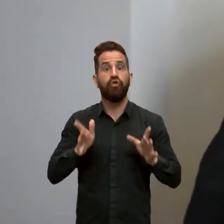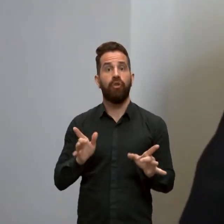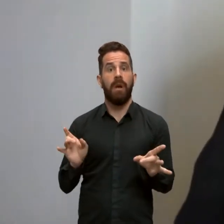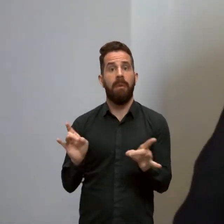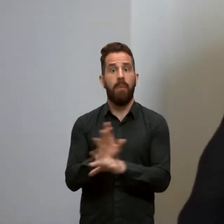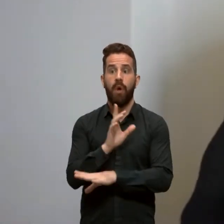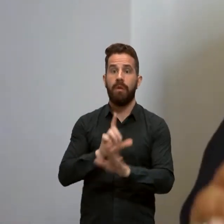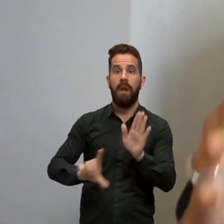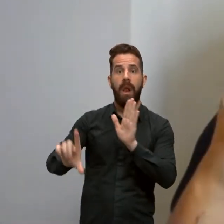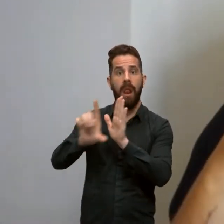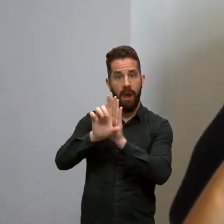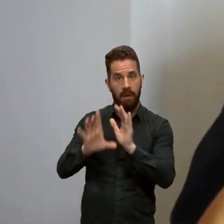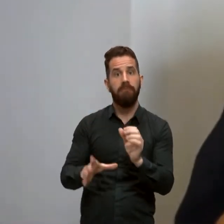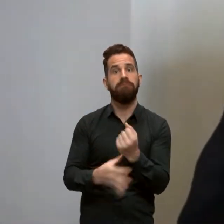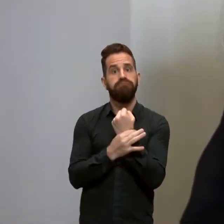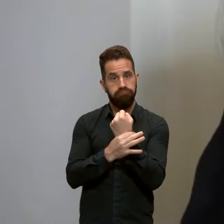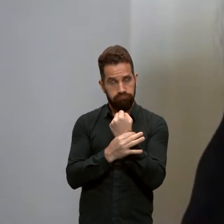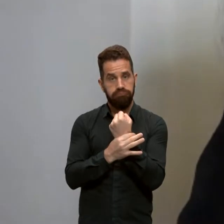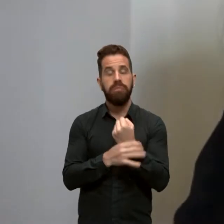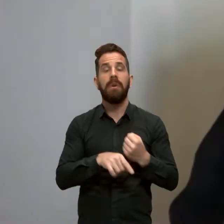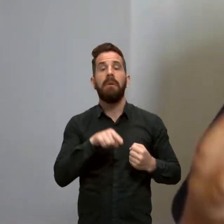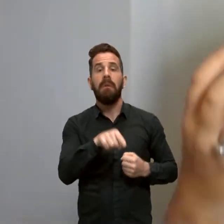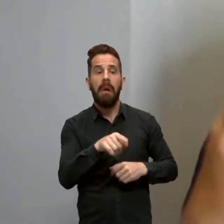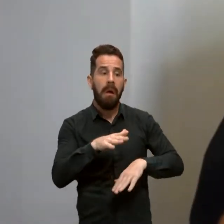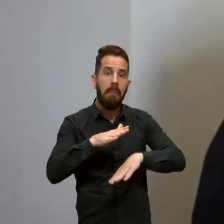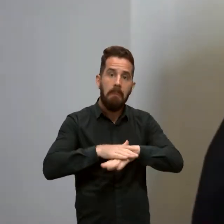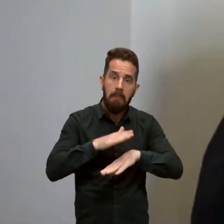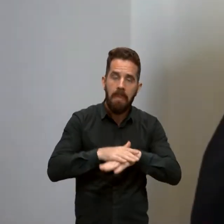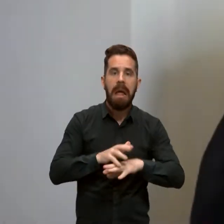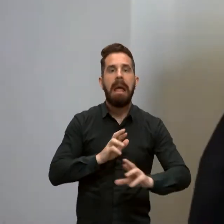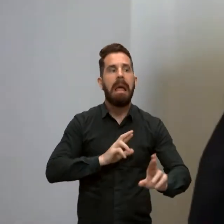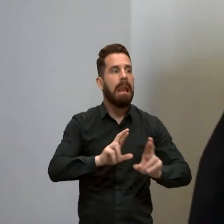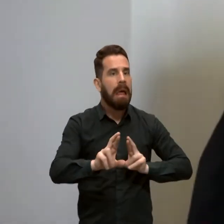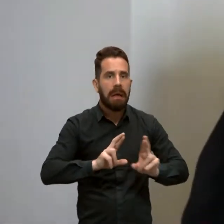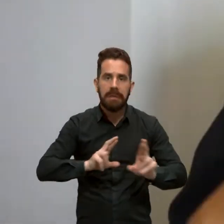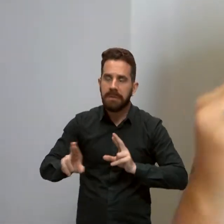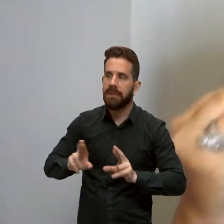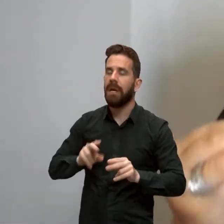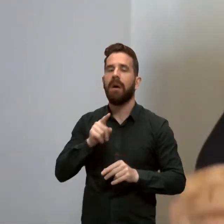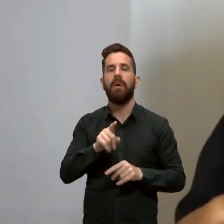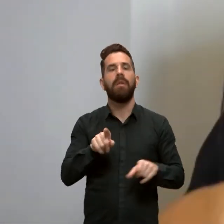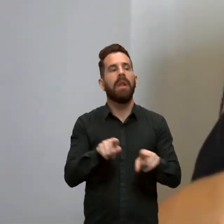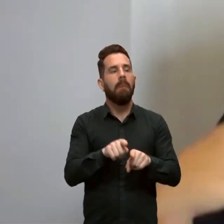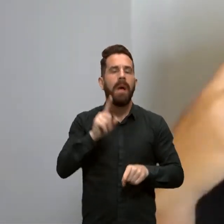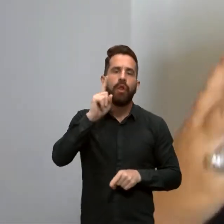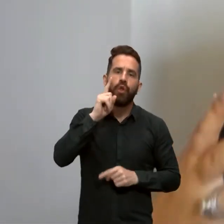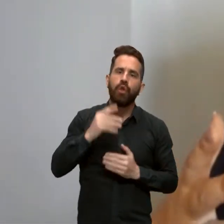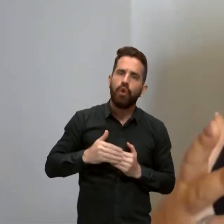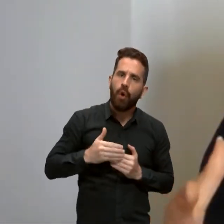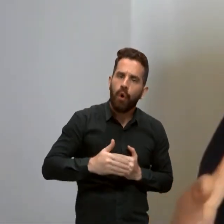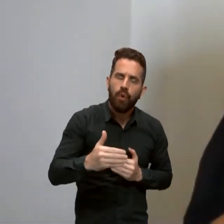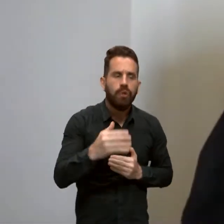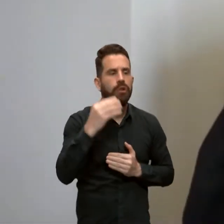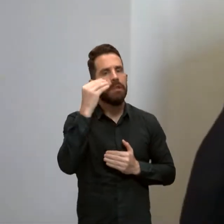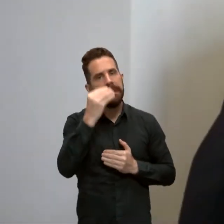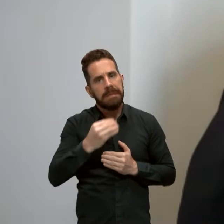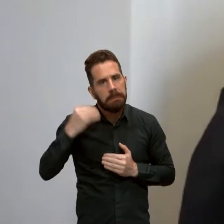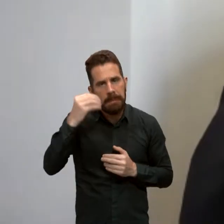nas interações, nas suas relações e nas práticas cotidianas que vivencia, que